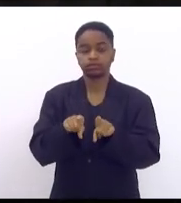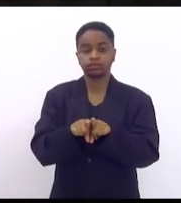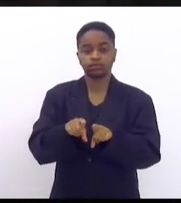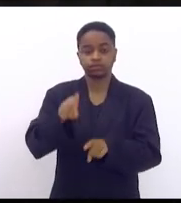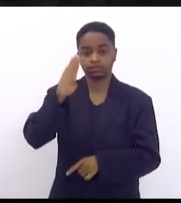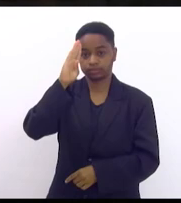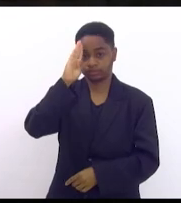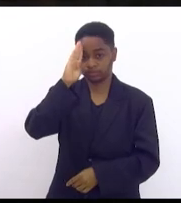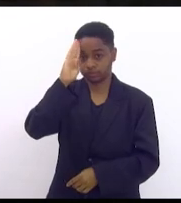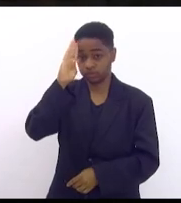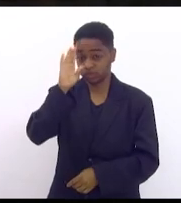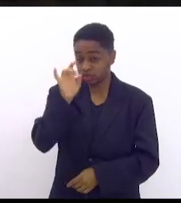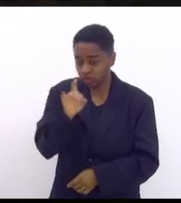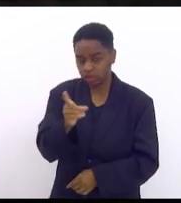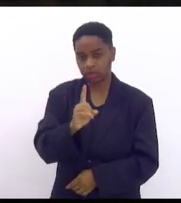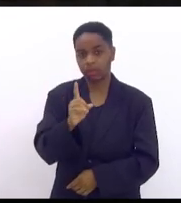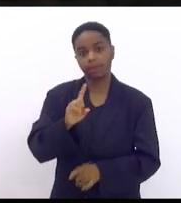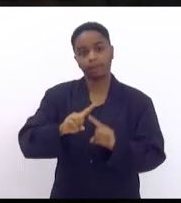principalmente, mas não só,